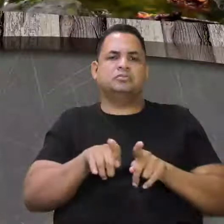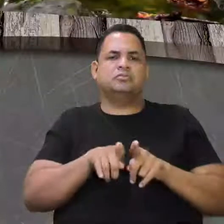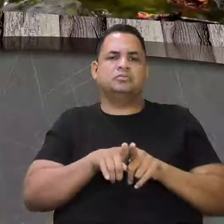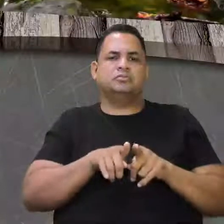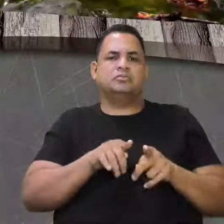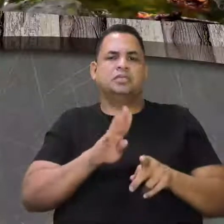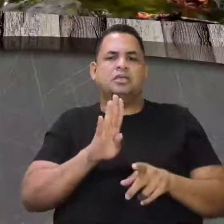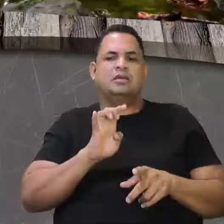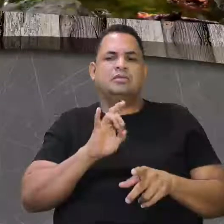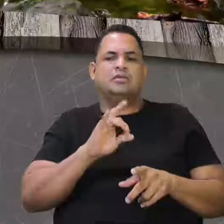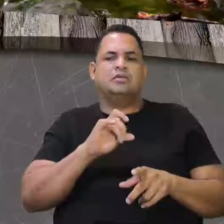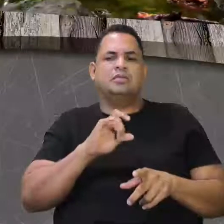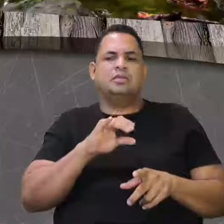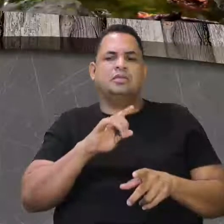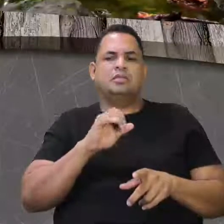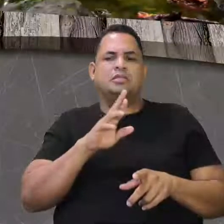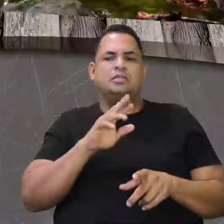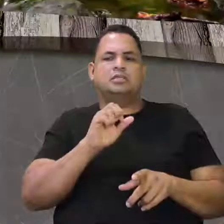é biopirataria.